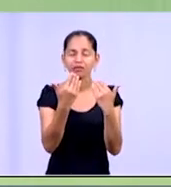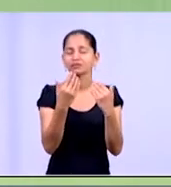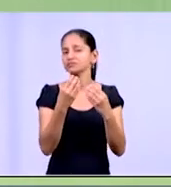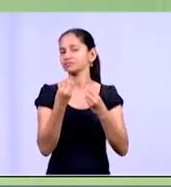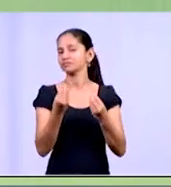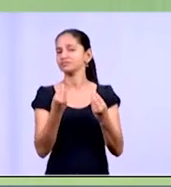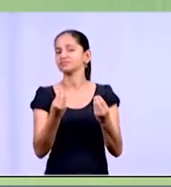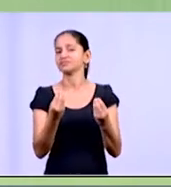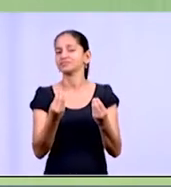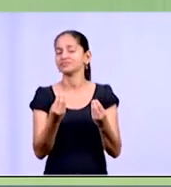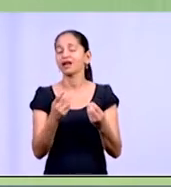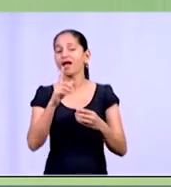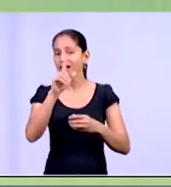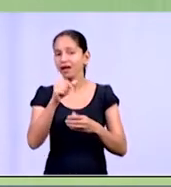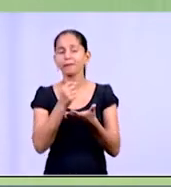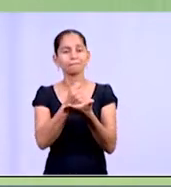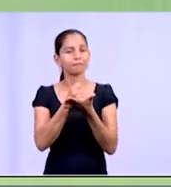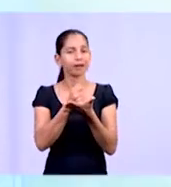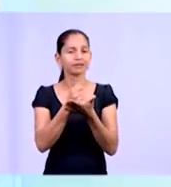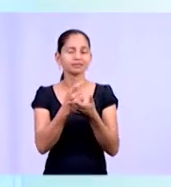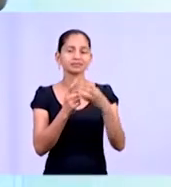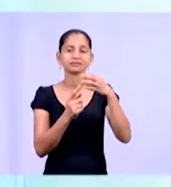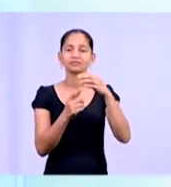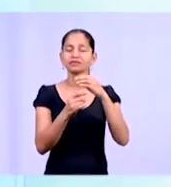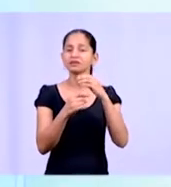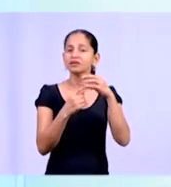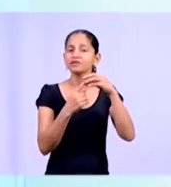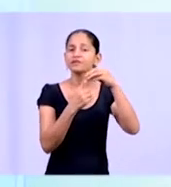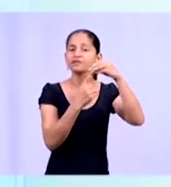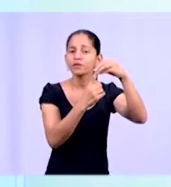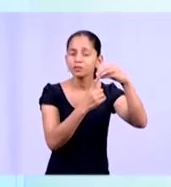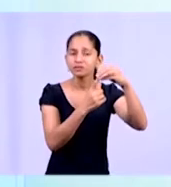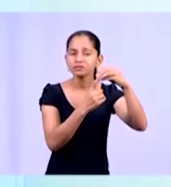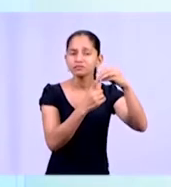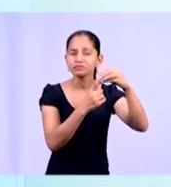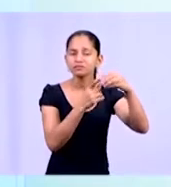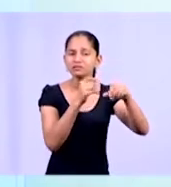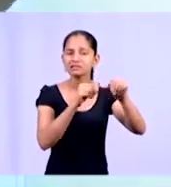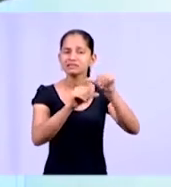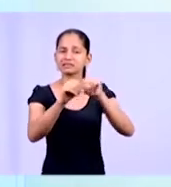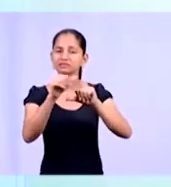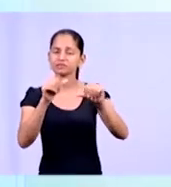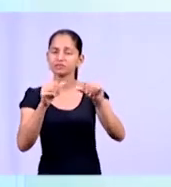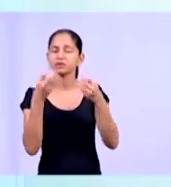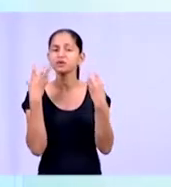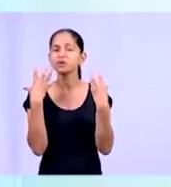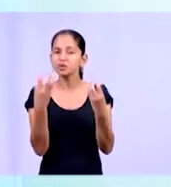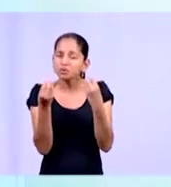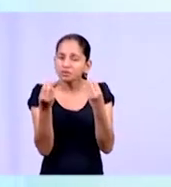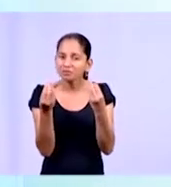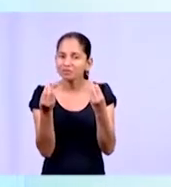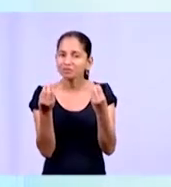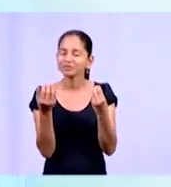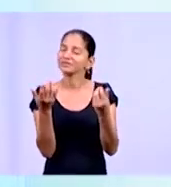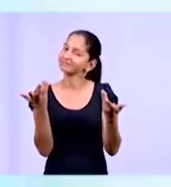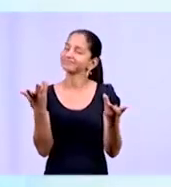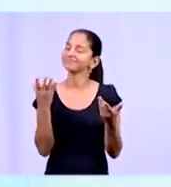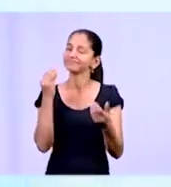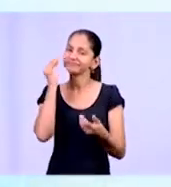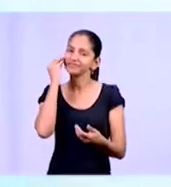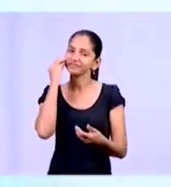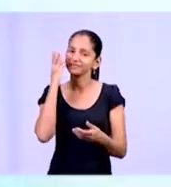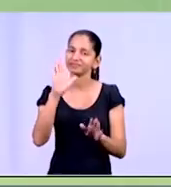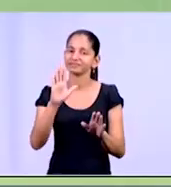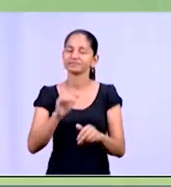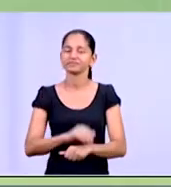trabalha, o que a gente se comunica, é baseado nessa unidade, nessa informação. A gente transforma a informação, né, ao longo da tecnologia